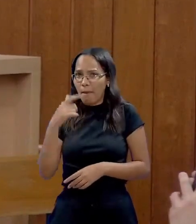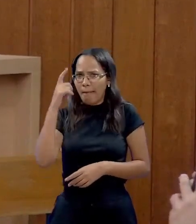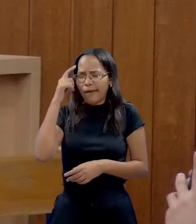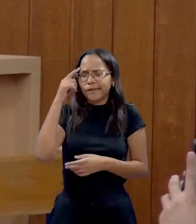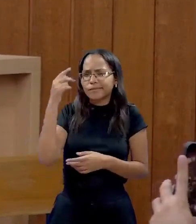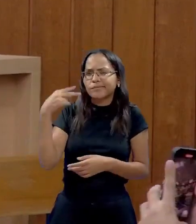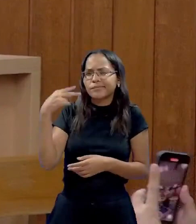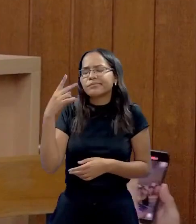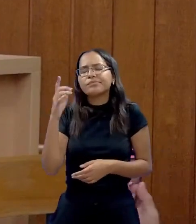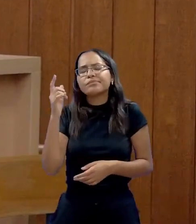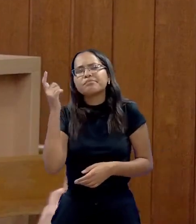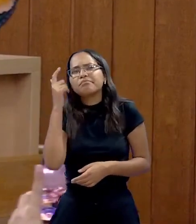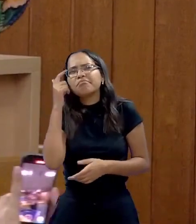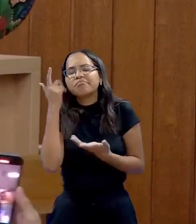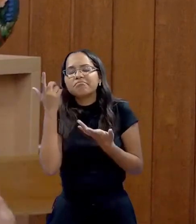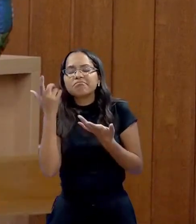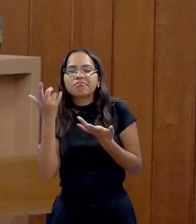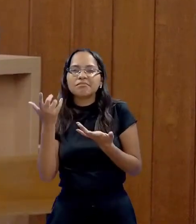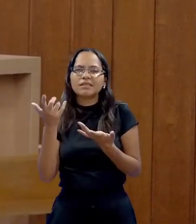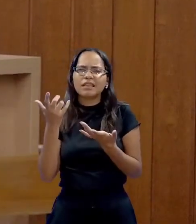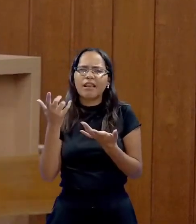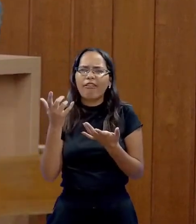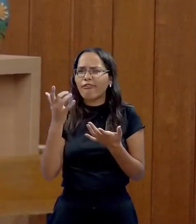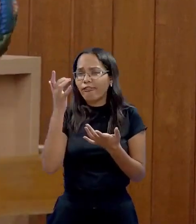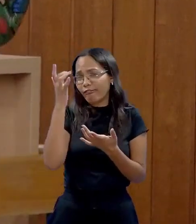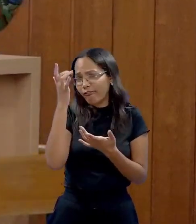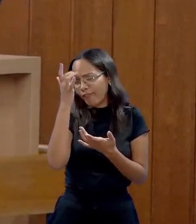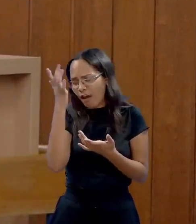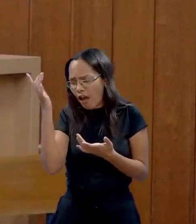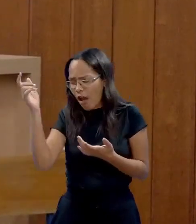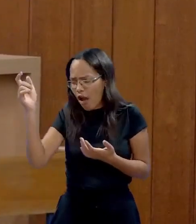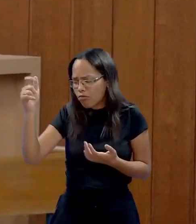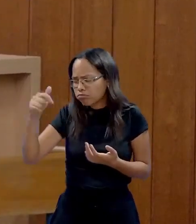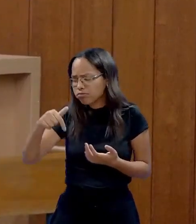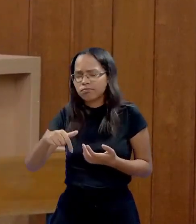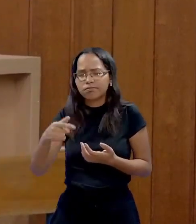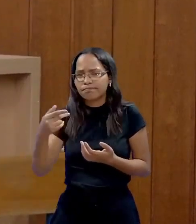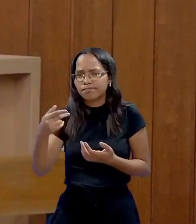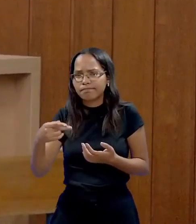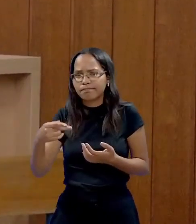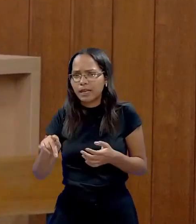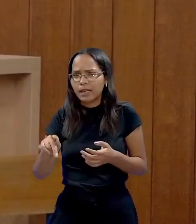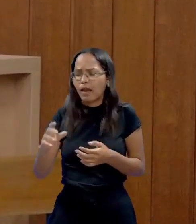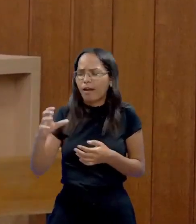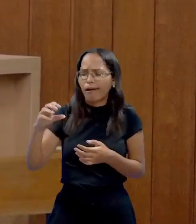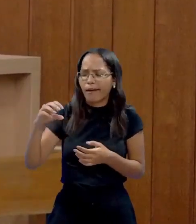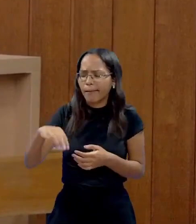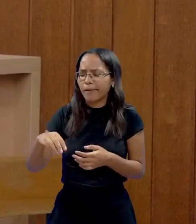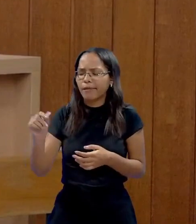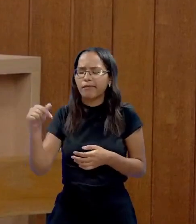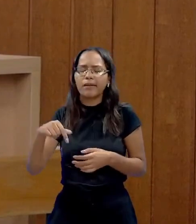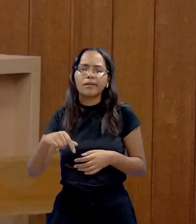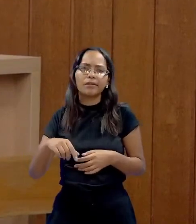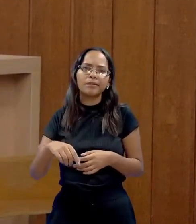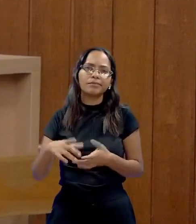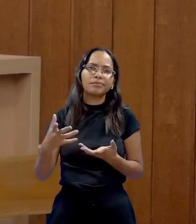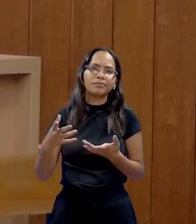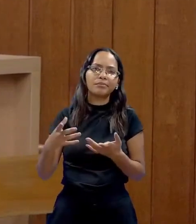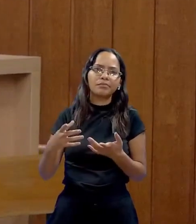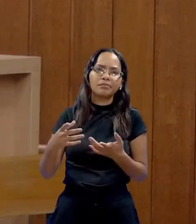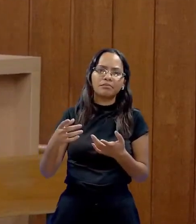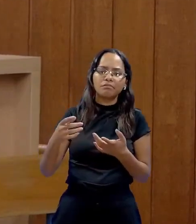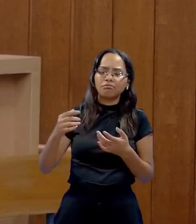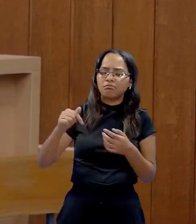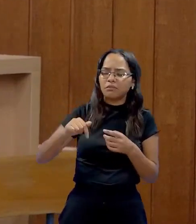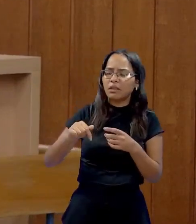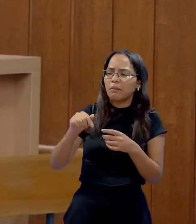achar que é fácil vir para cá, que é fácil passar o dia aqui cobrando vereadores